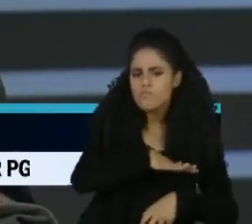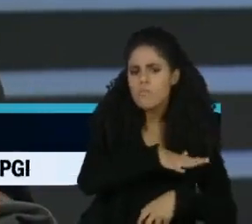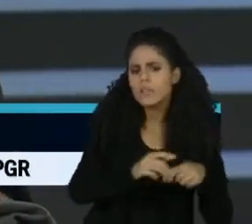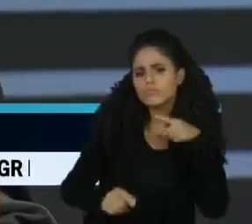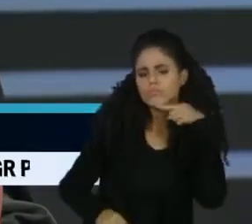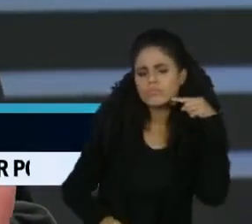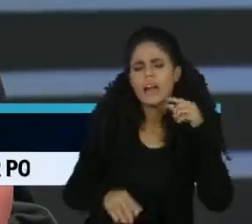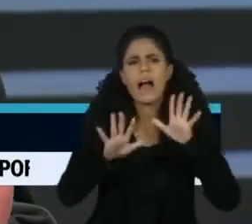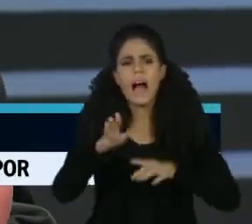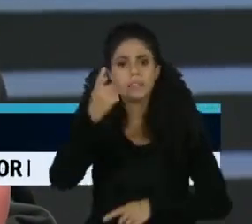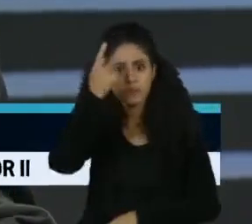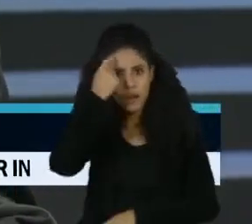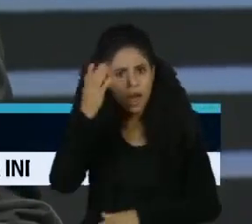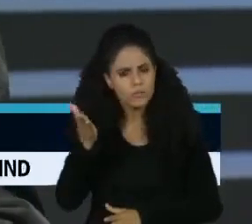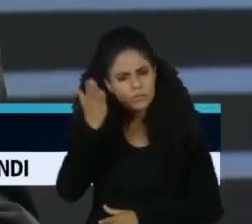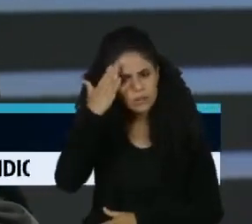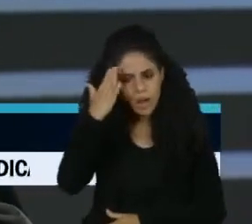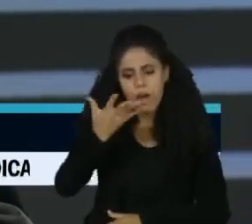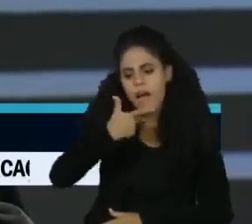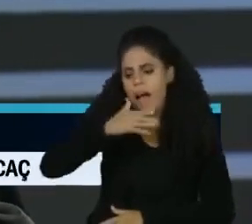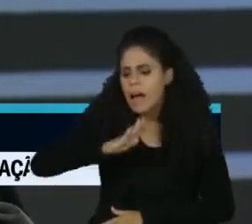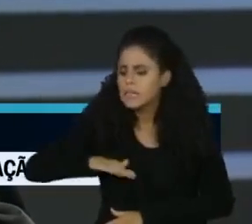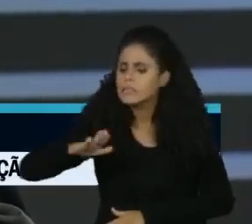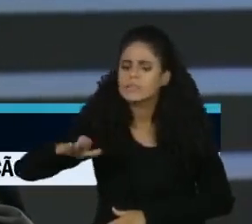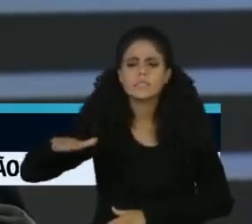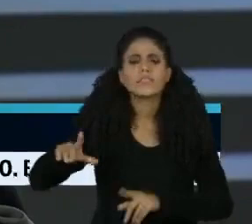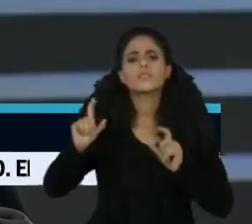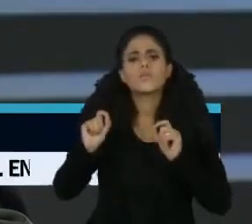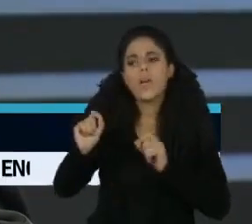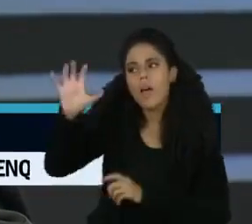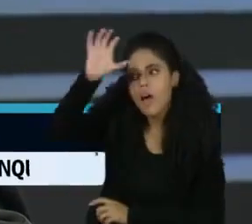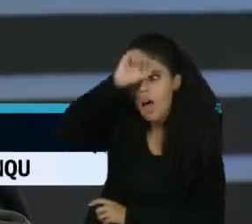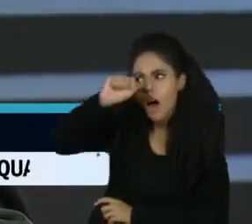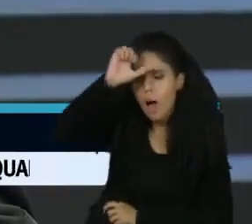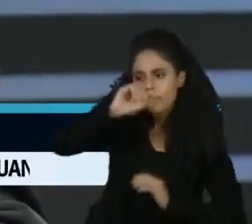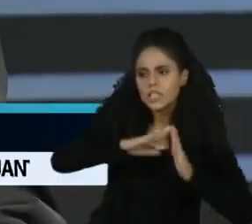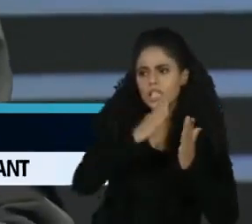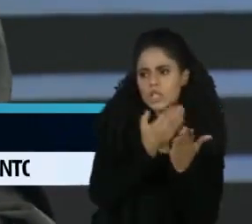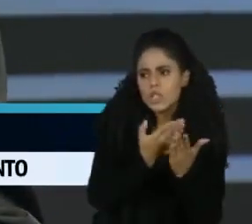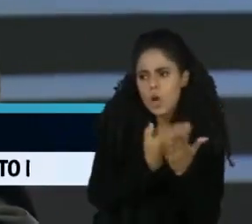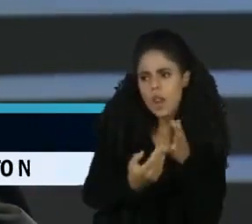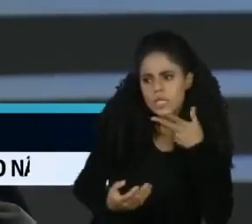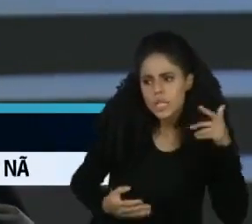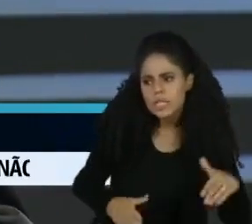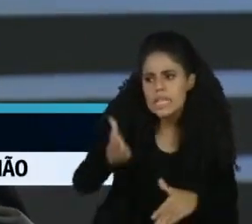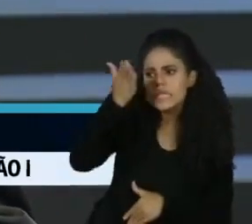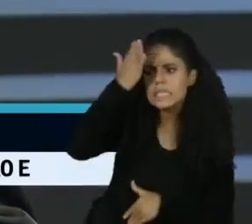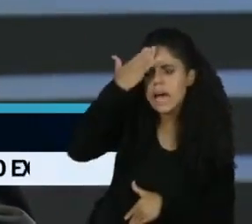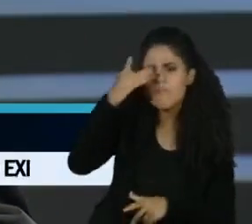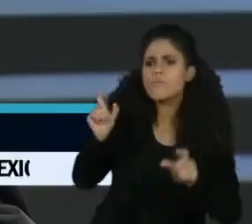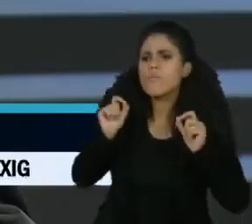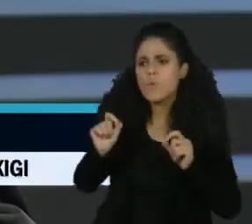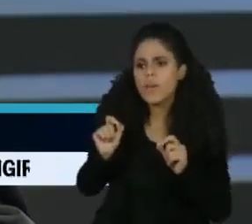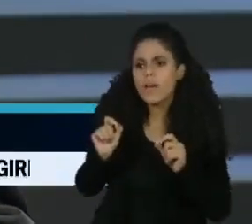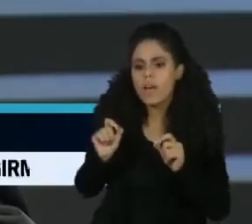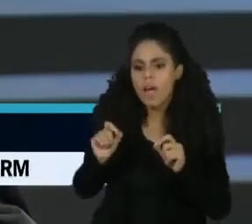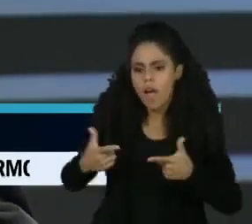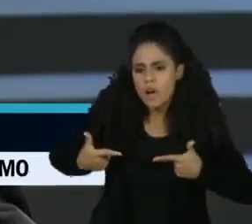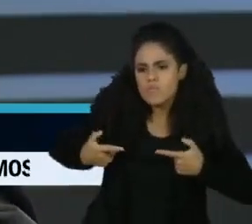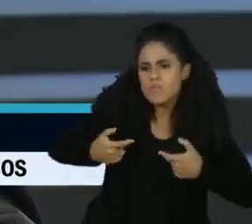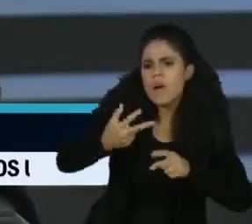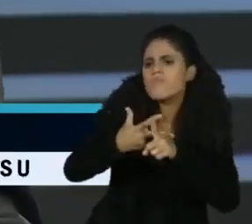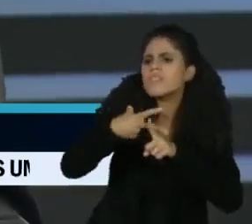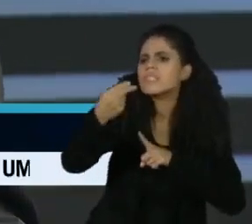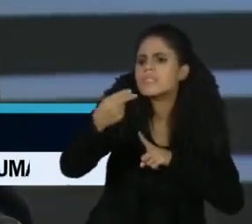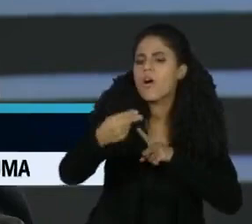que na Rússia as crianças aprendem que quem ganhou a guerra, a Segunda Guerra Mundial, foi a Rússia. Eles não chamam a Segunda Guerra Mundial de Segunda Guerra Mundial,